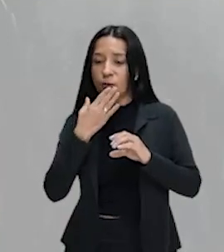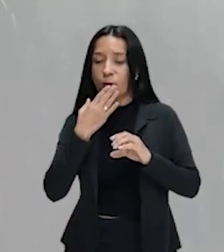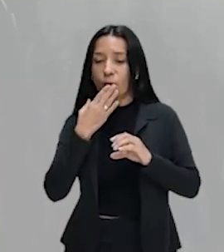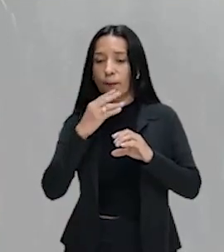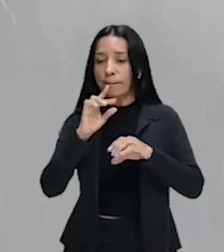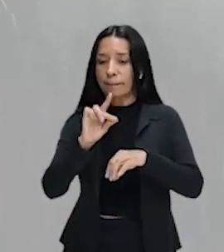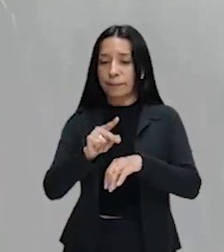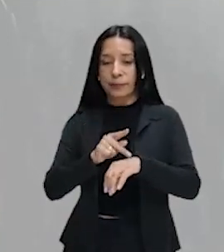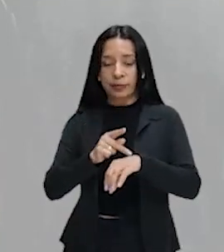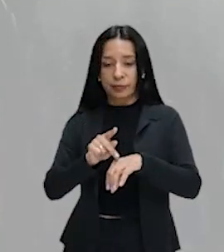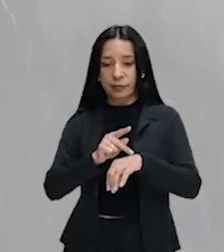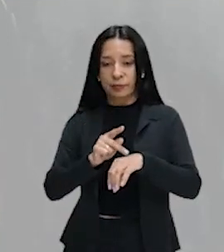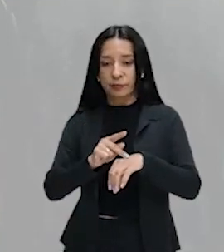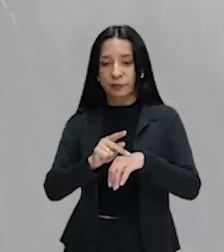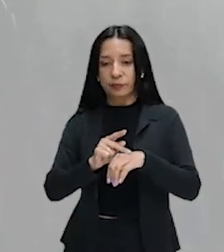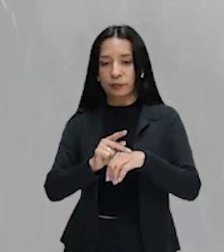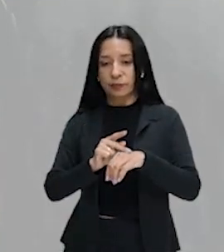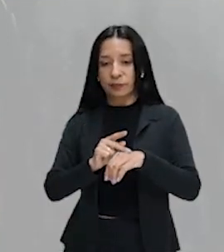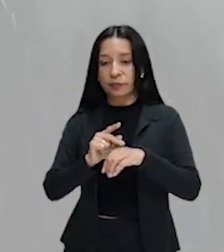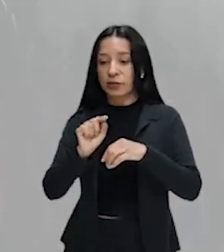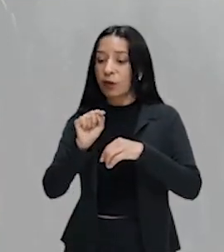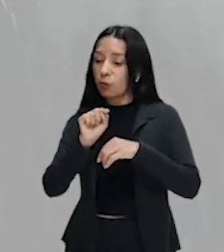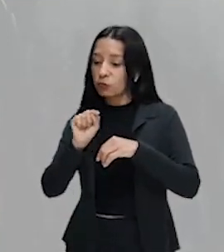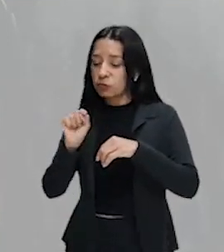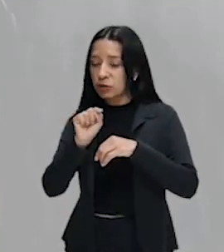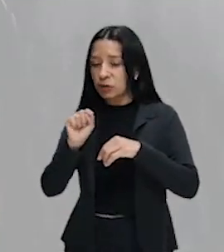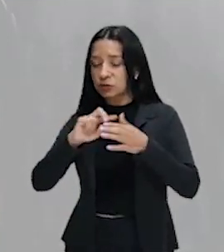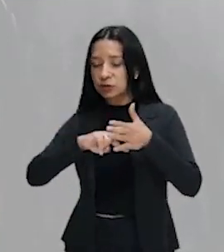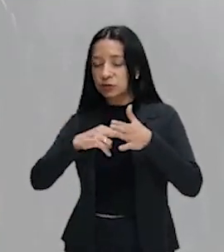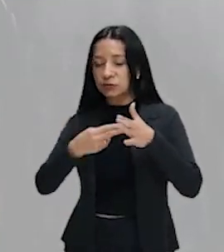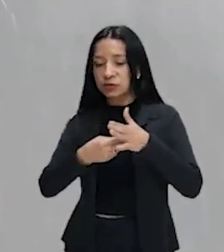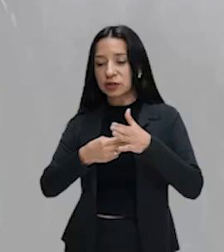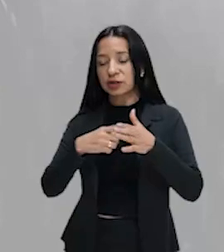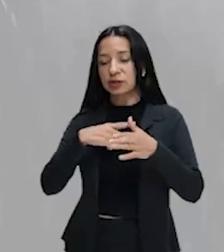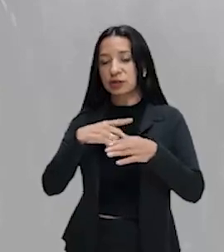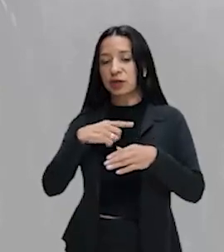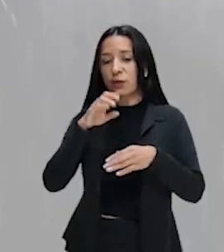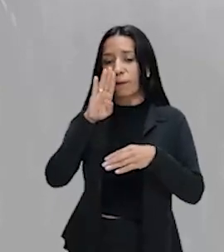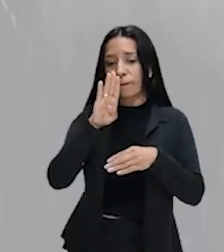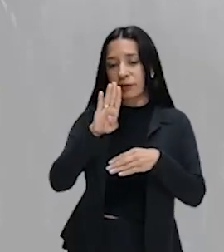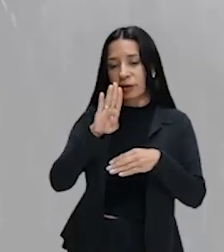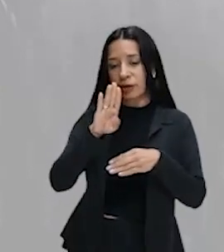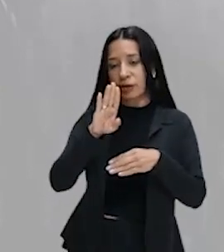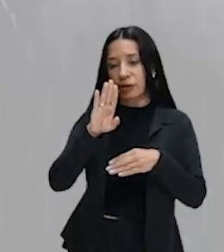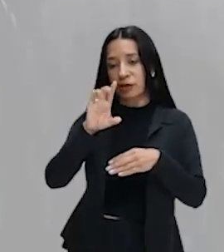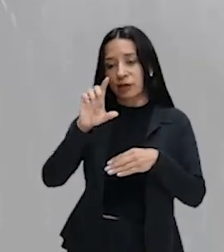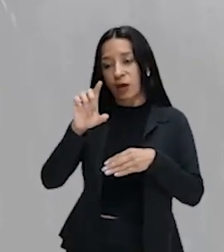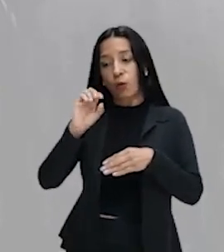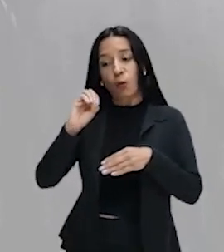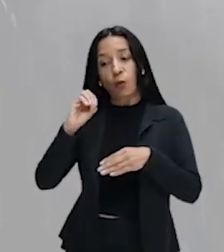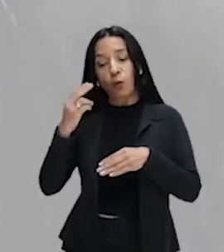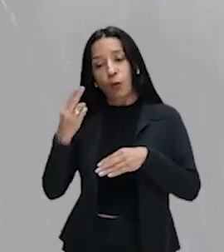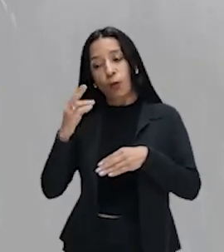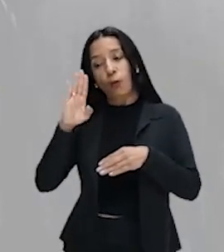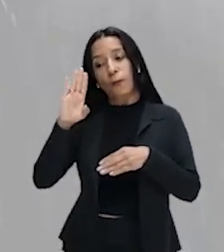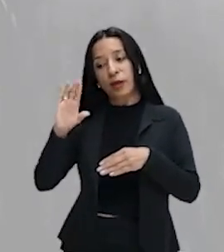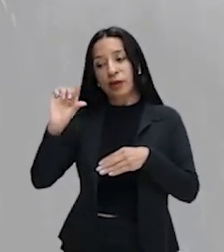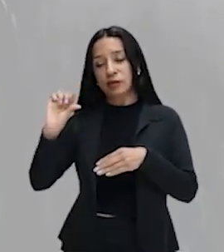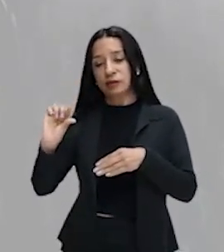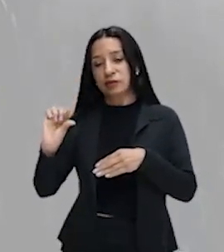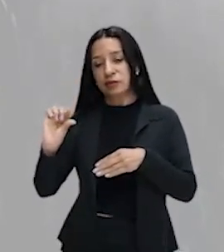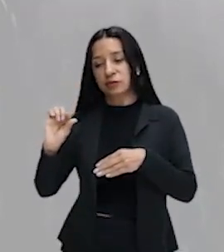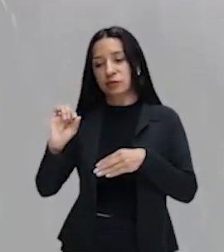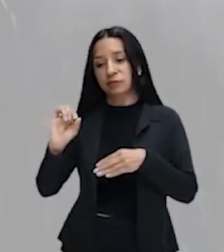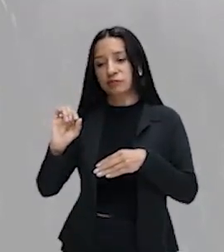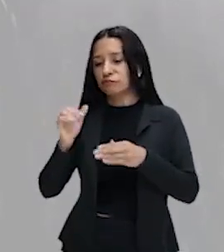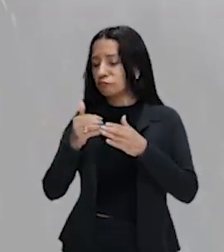Tem um traço aqui, esse traço significa que pode ter um Bzão ou um Bzinho no lugar. Não importa, se já tem o Bzão,